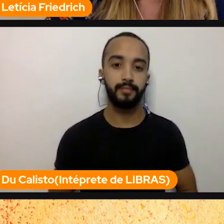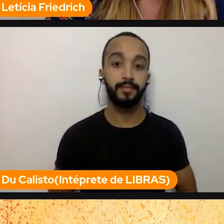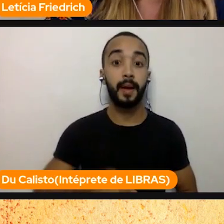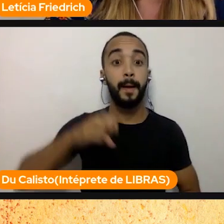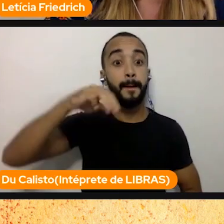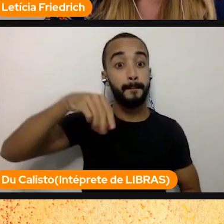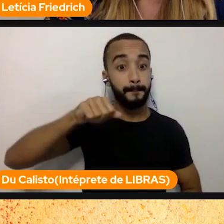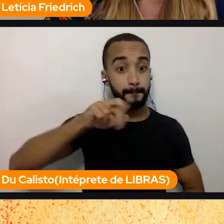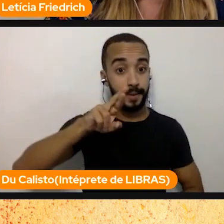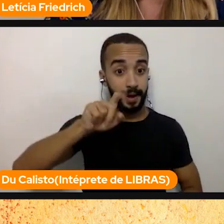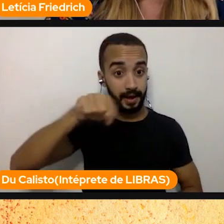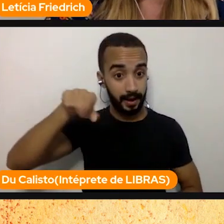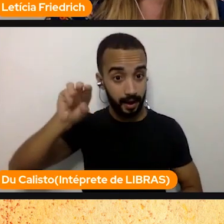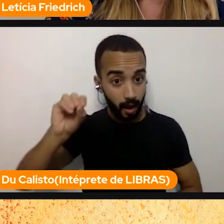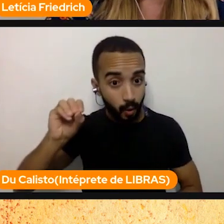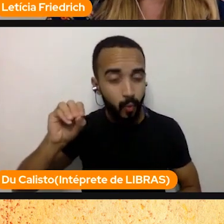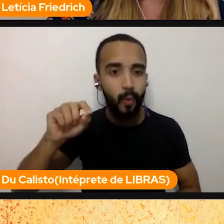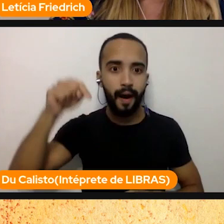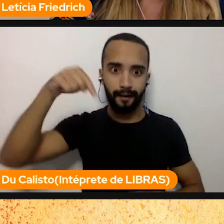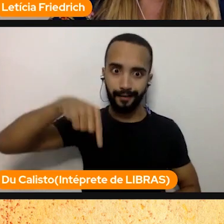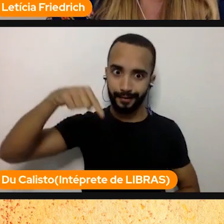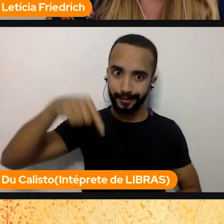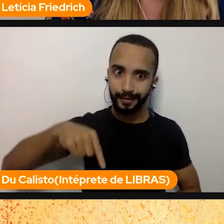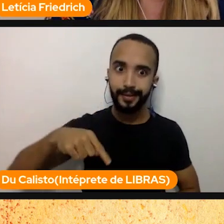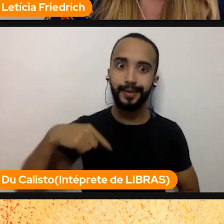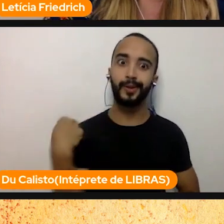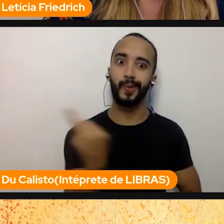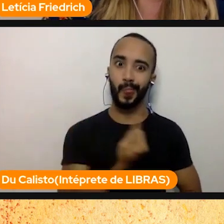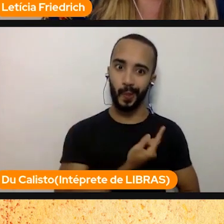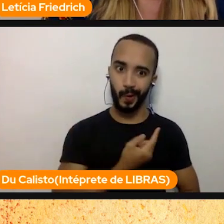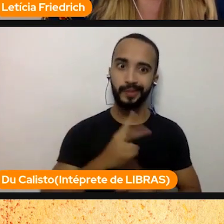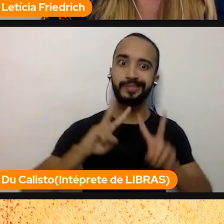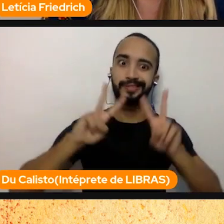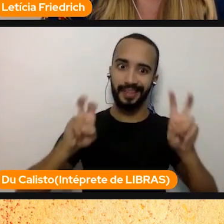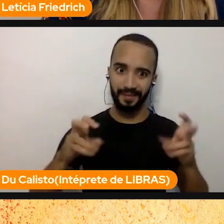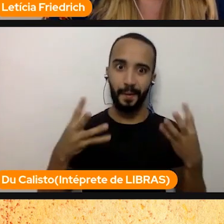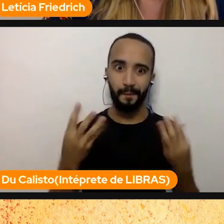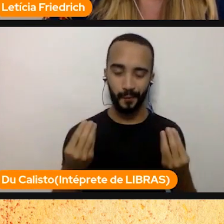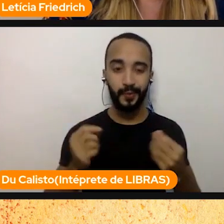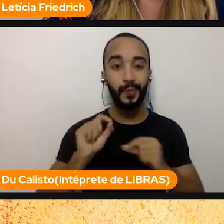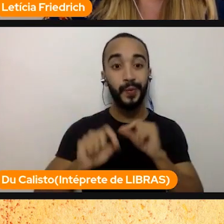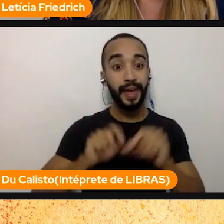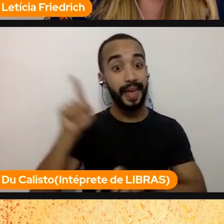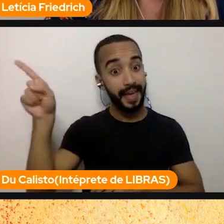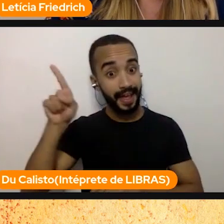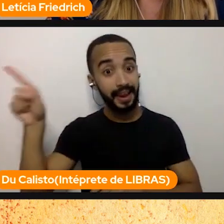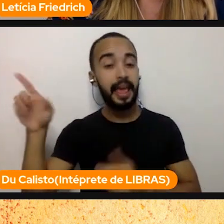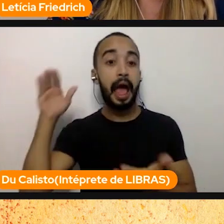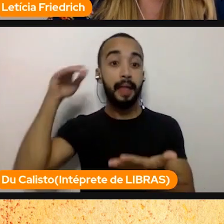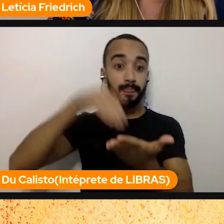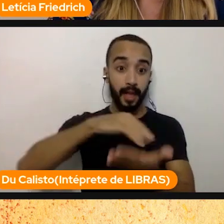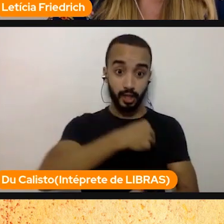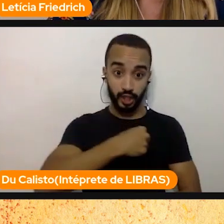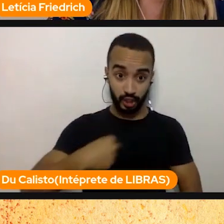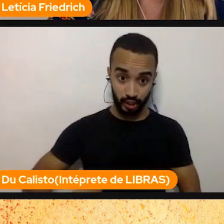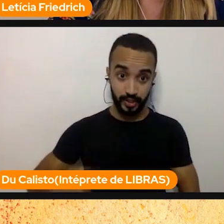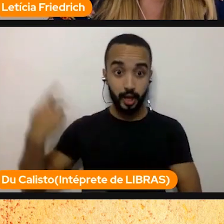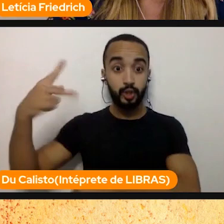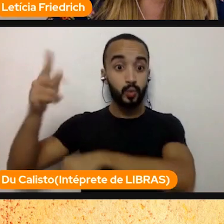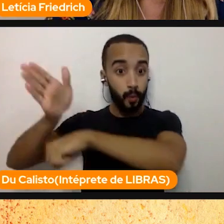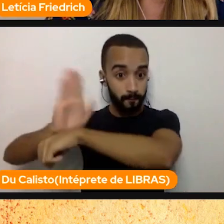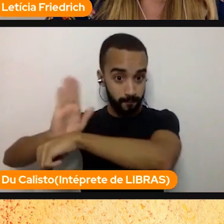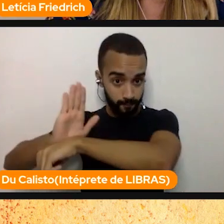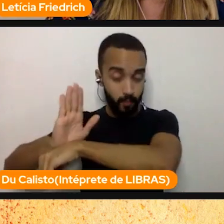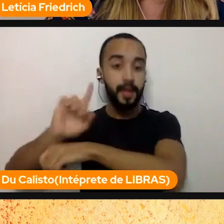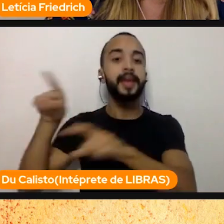de estar com o curta Até a China, na programação do Animage, ele também vai participar de um debate sobre documentário em animação,